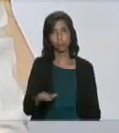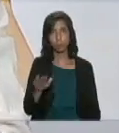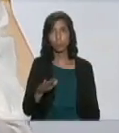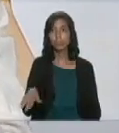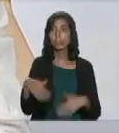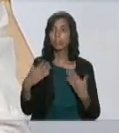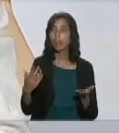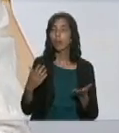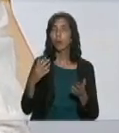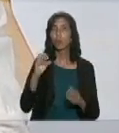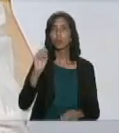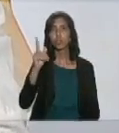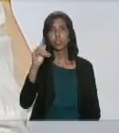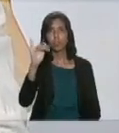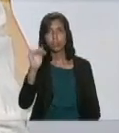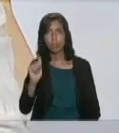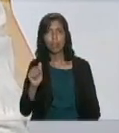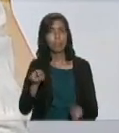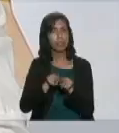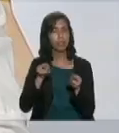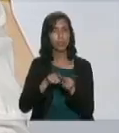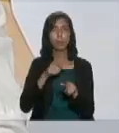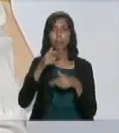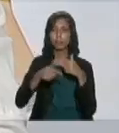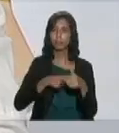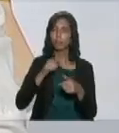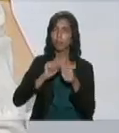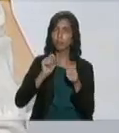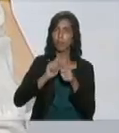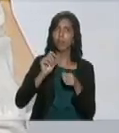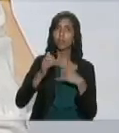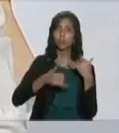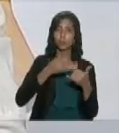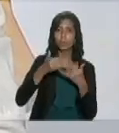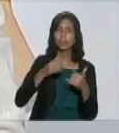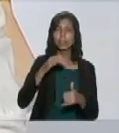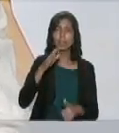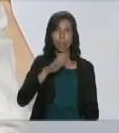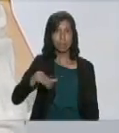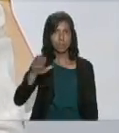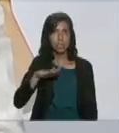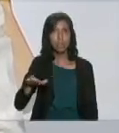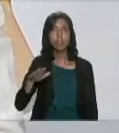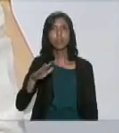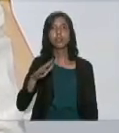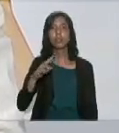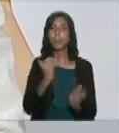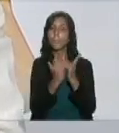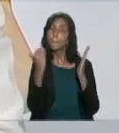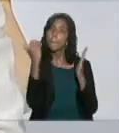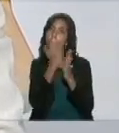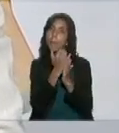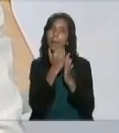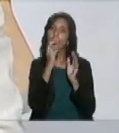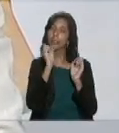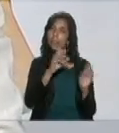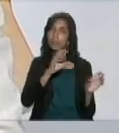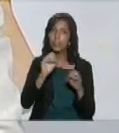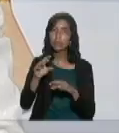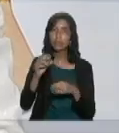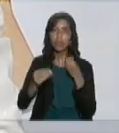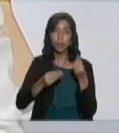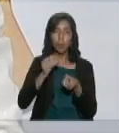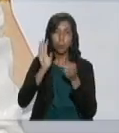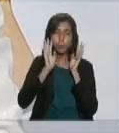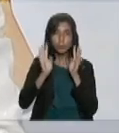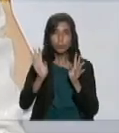na verdade, tanto a Chantala quanto essas atividades que a gente faz com as crianças mais velhas são complementares para você ensinar a criança a